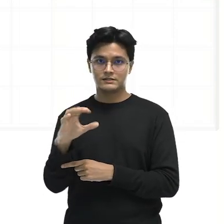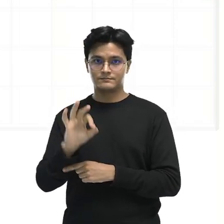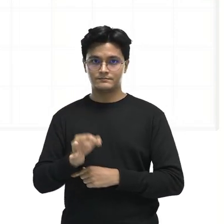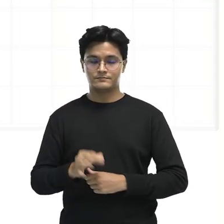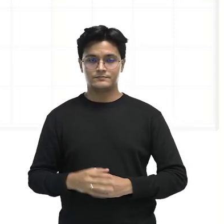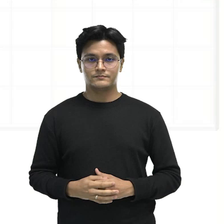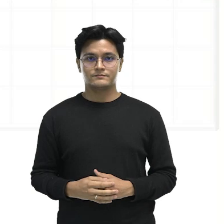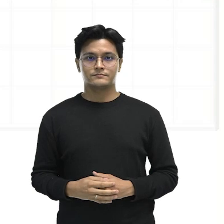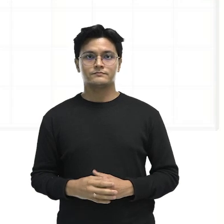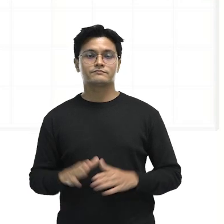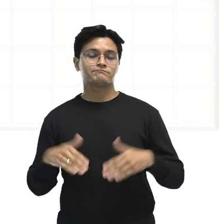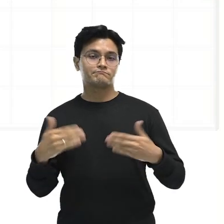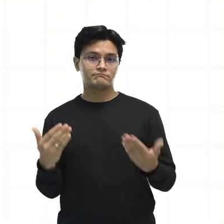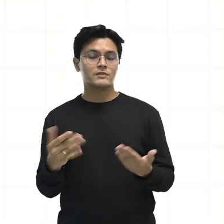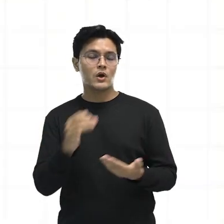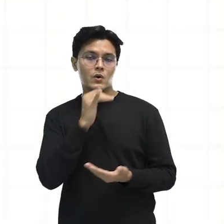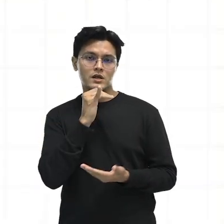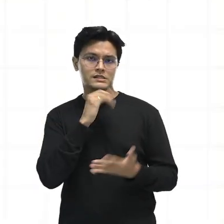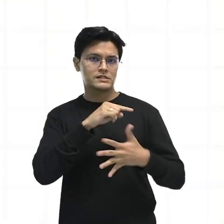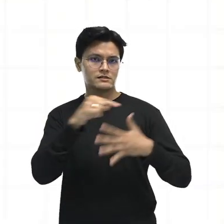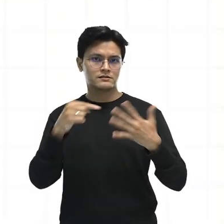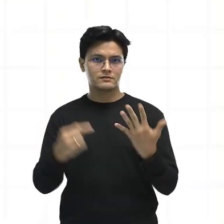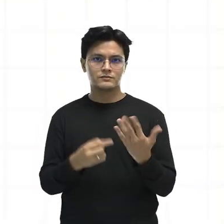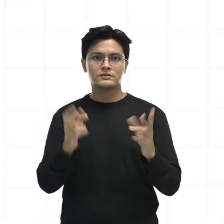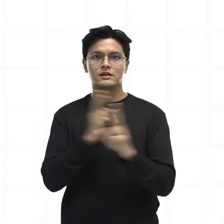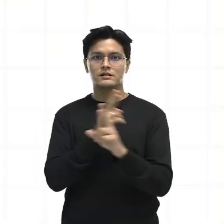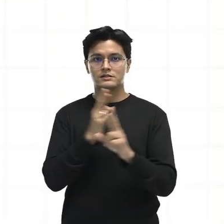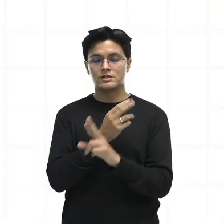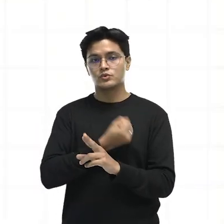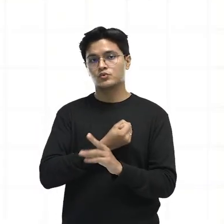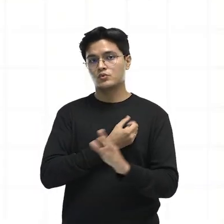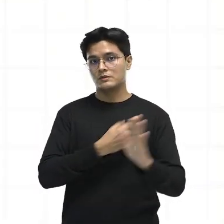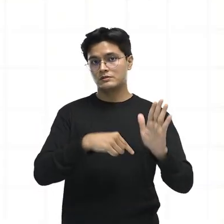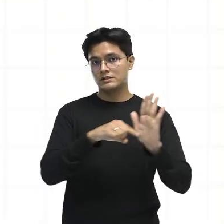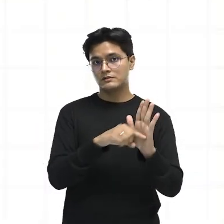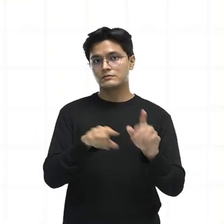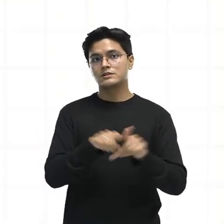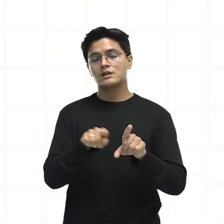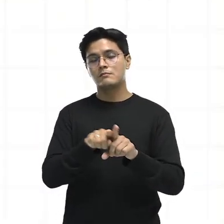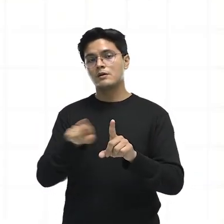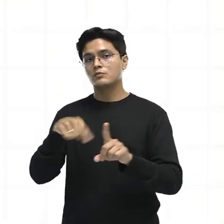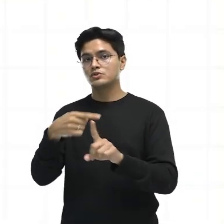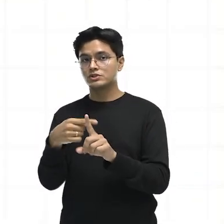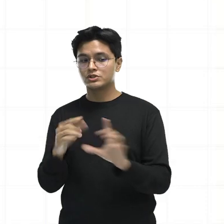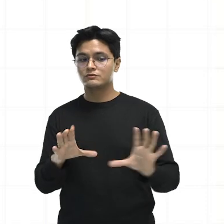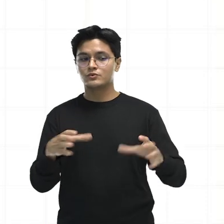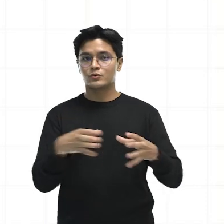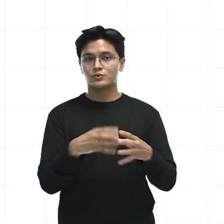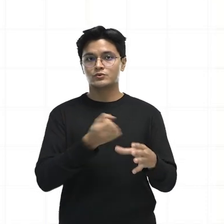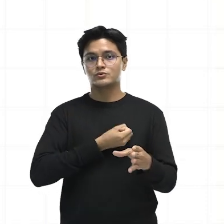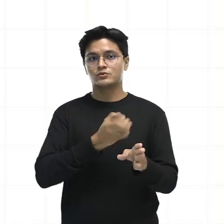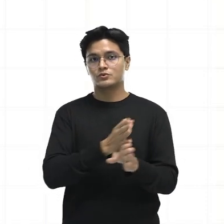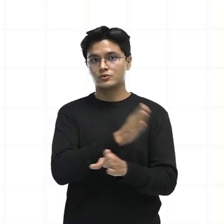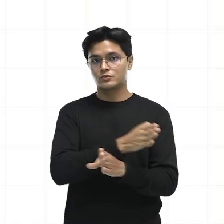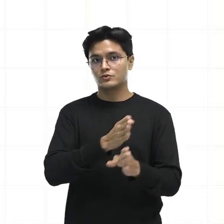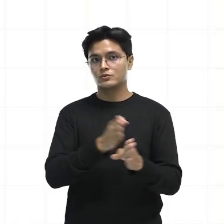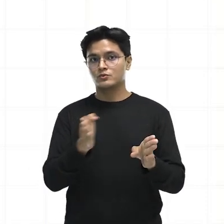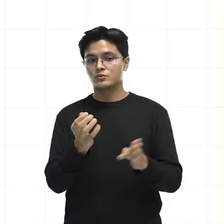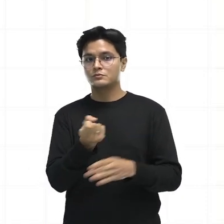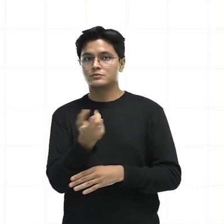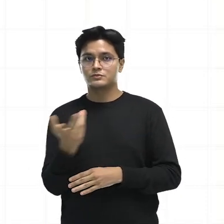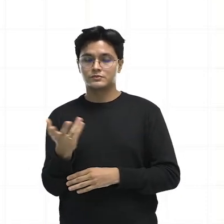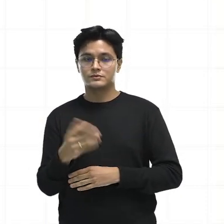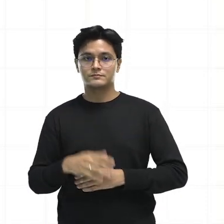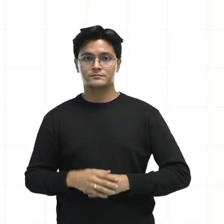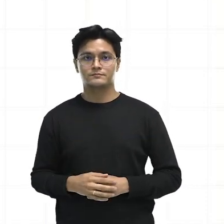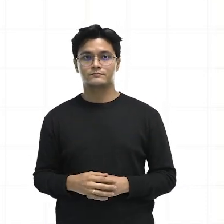Beleza? Então esses são os números negativos e os números positivos que formam o conjunto dos números inteiros, tá? O